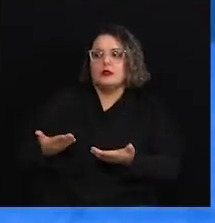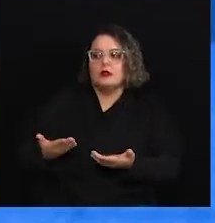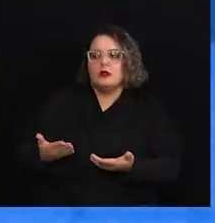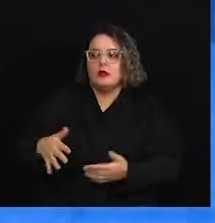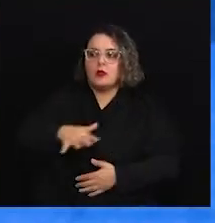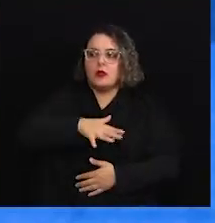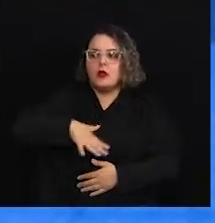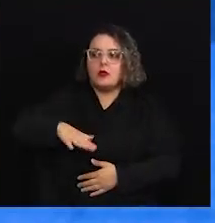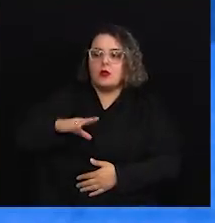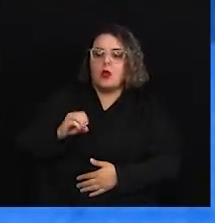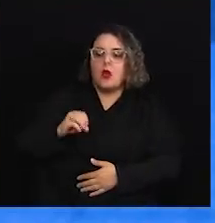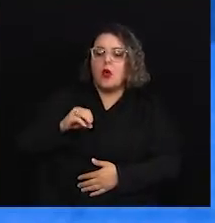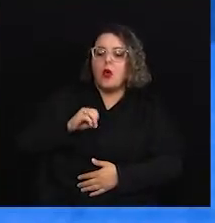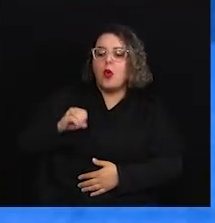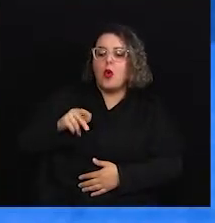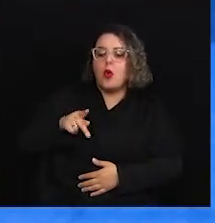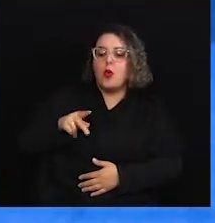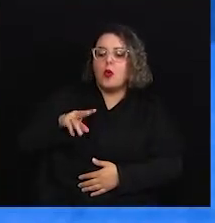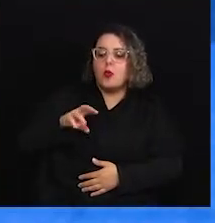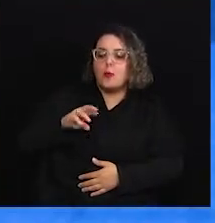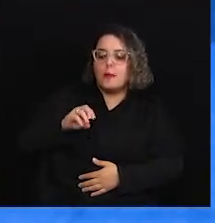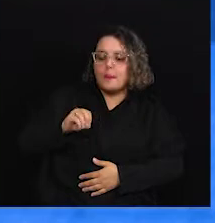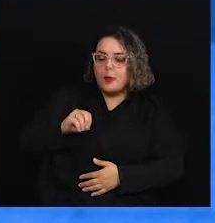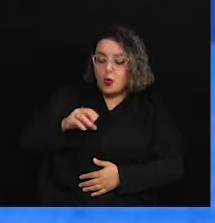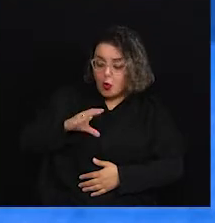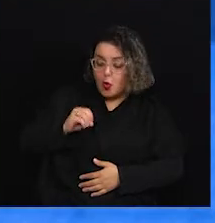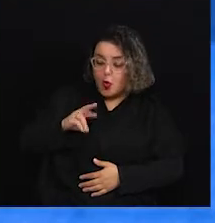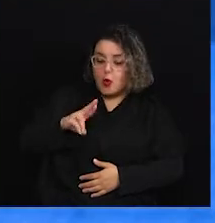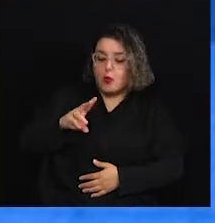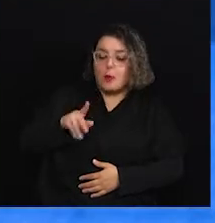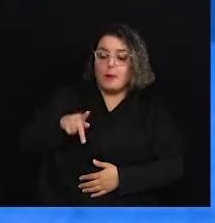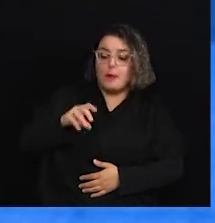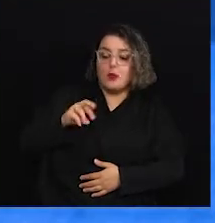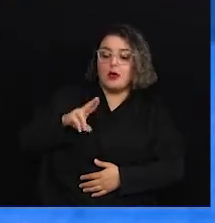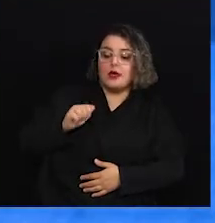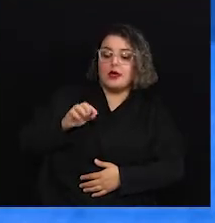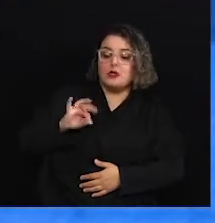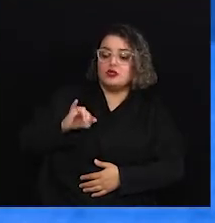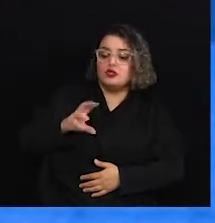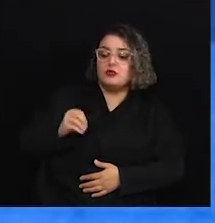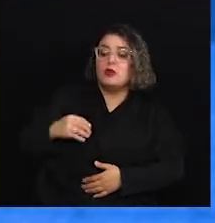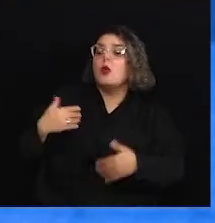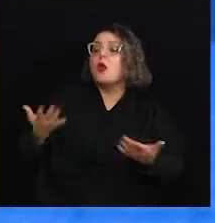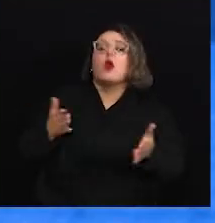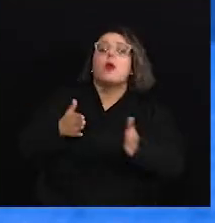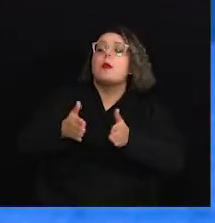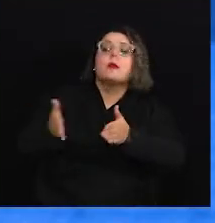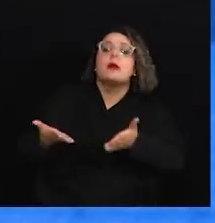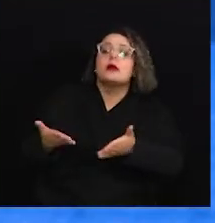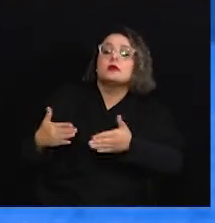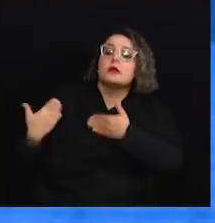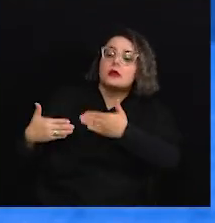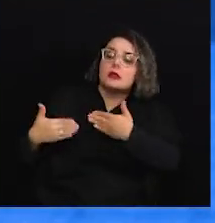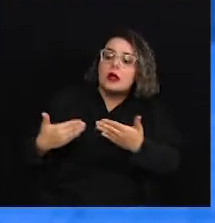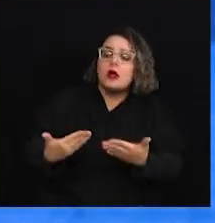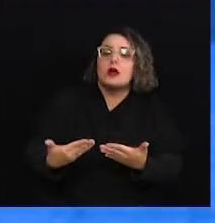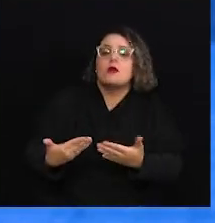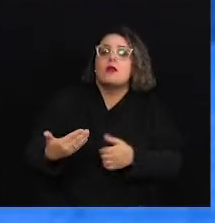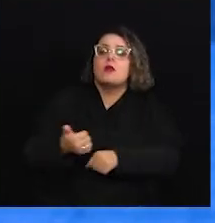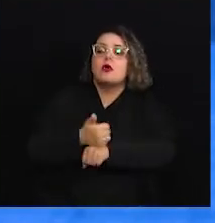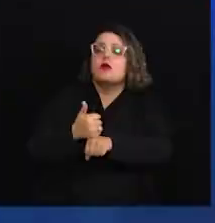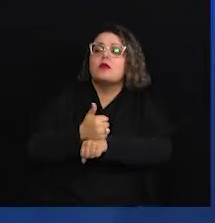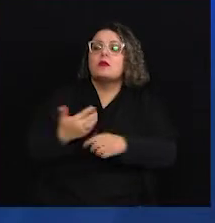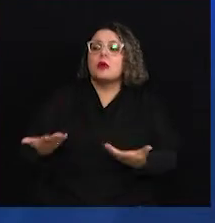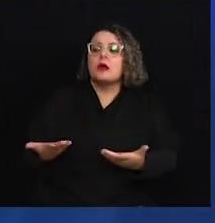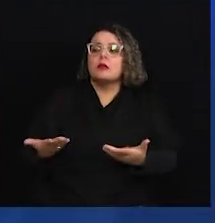do mercado corporativo. Queria que você falasse um pouquinho da sua experiência pessoal. Em que momento que você estava na sua trajetória profissional que você